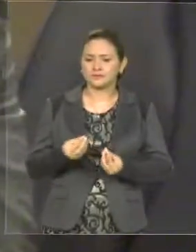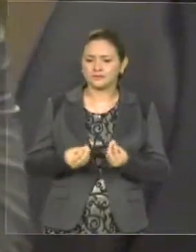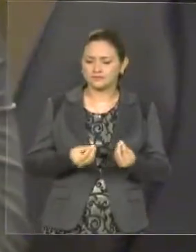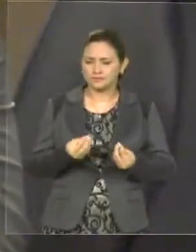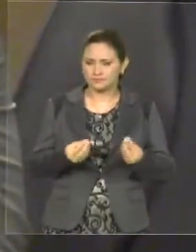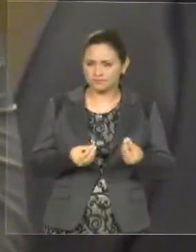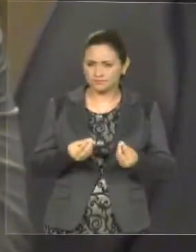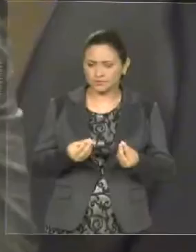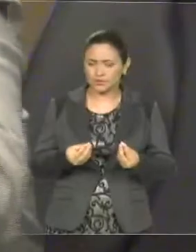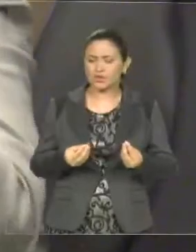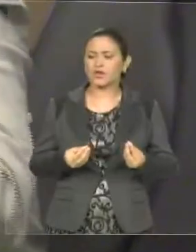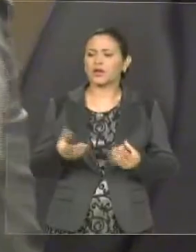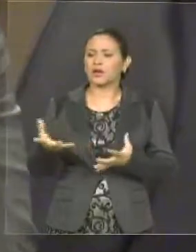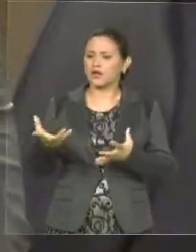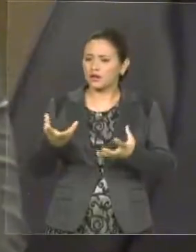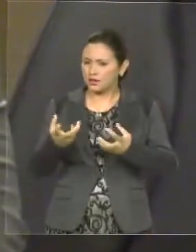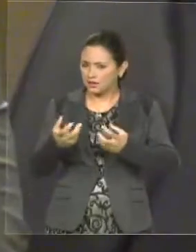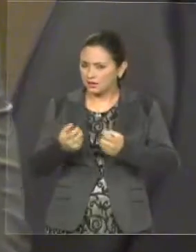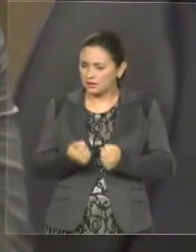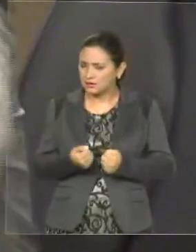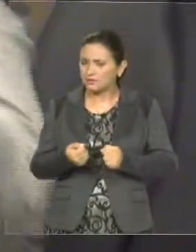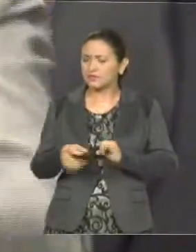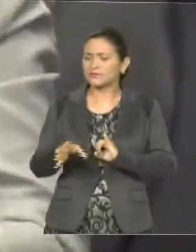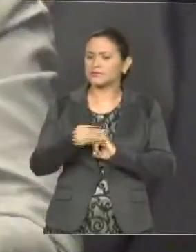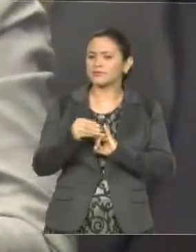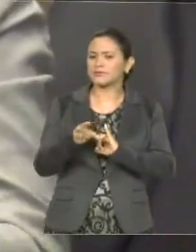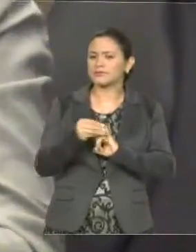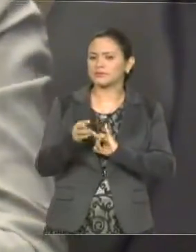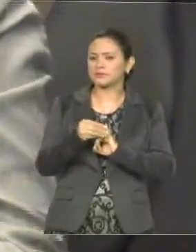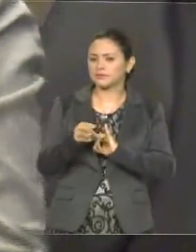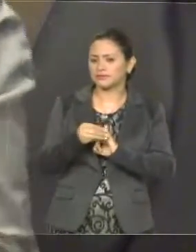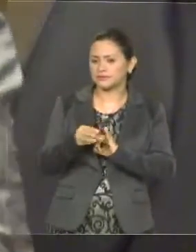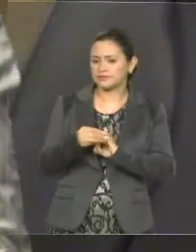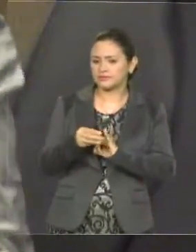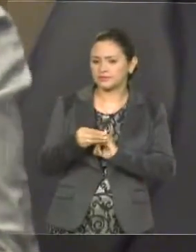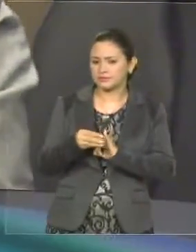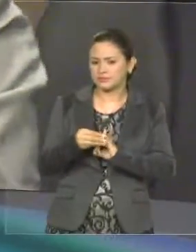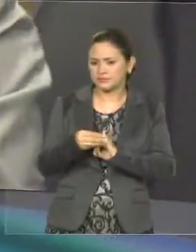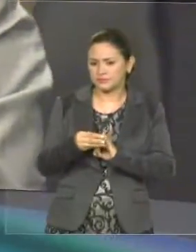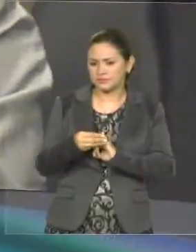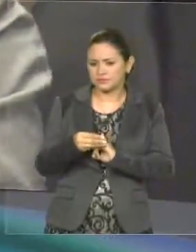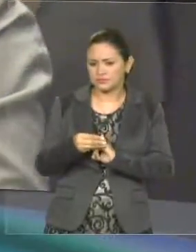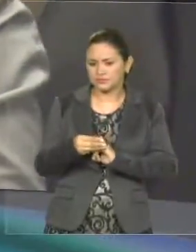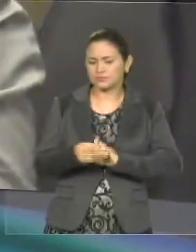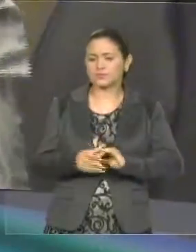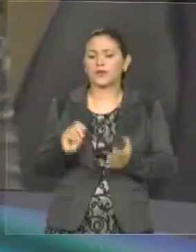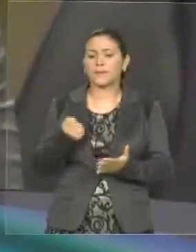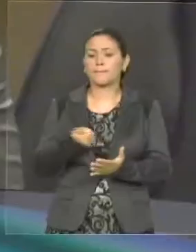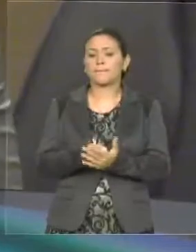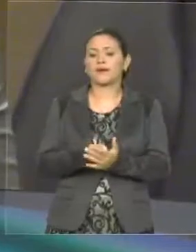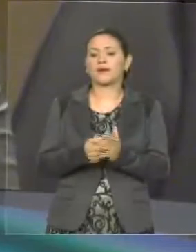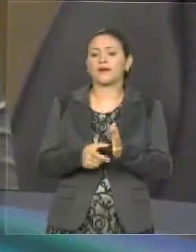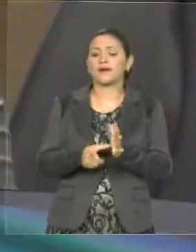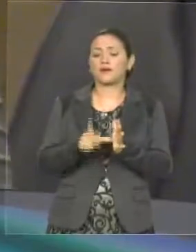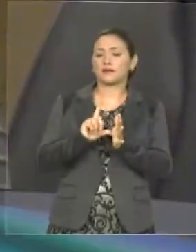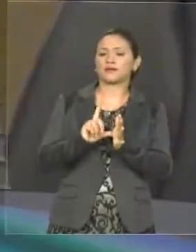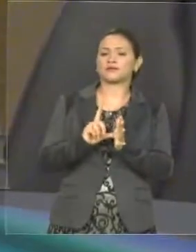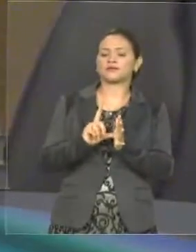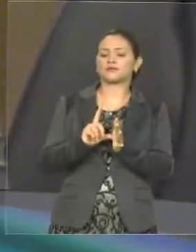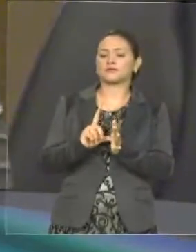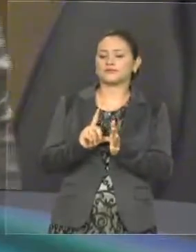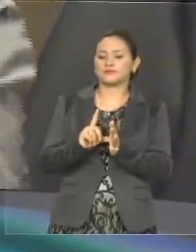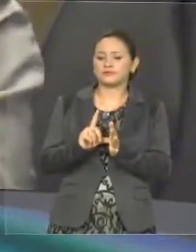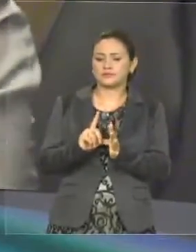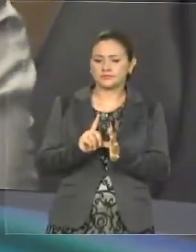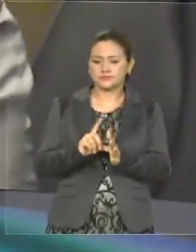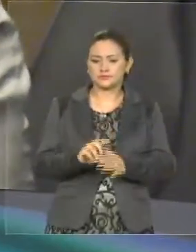ICMS. Ou seja, antecipando o pagamento, onerando,